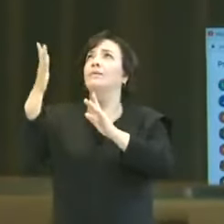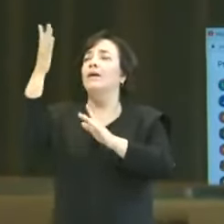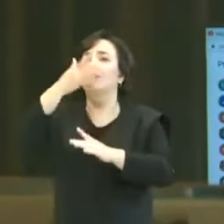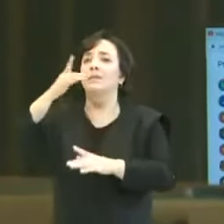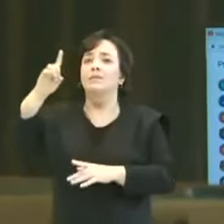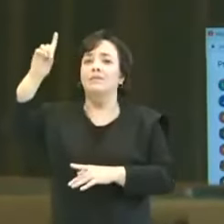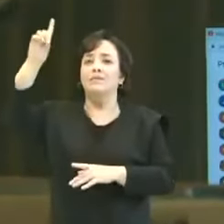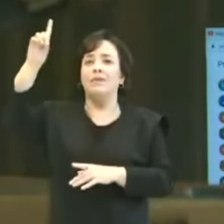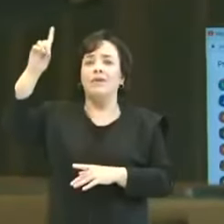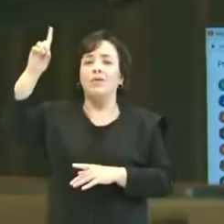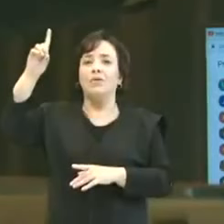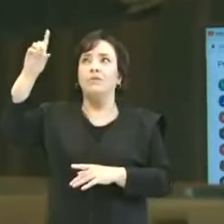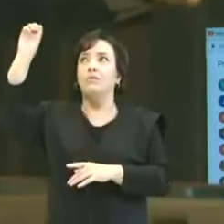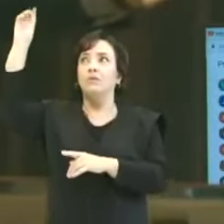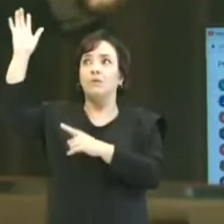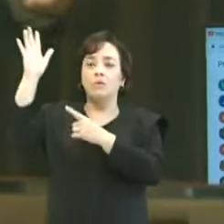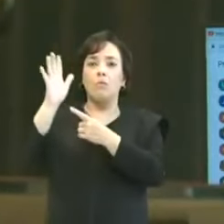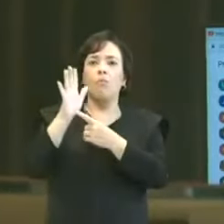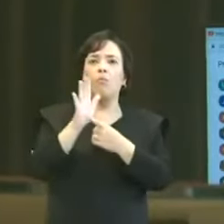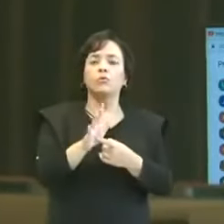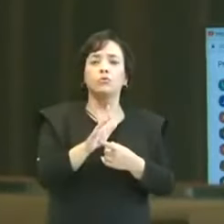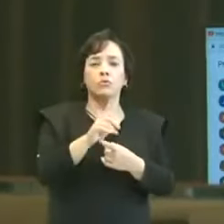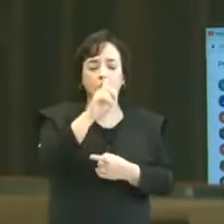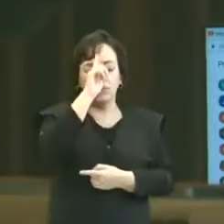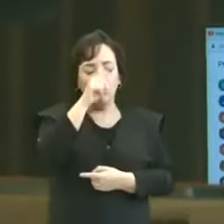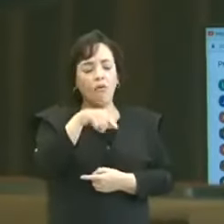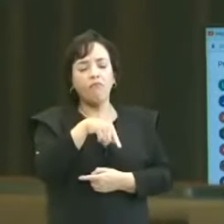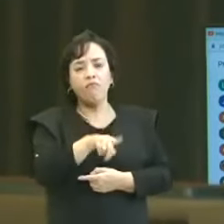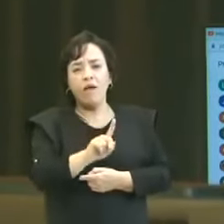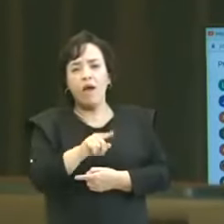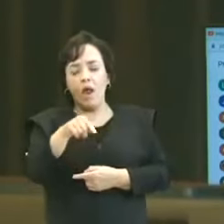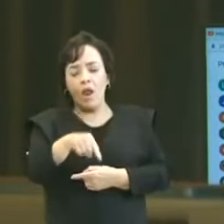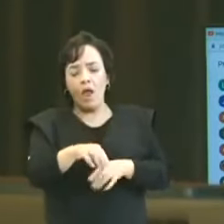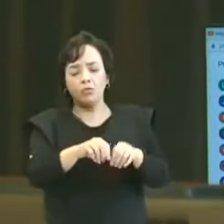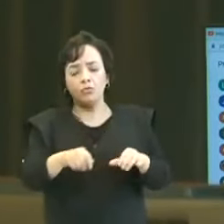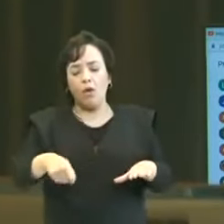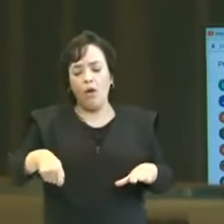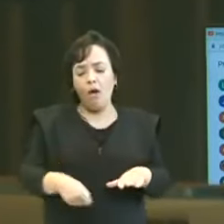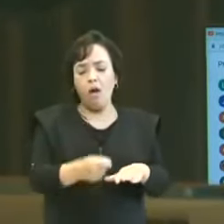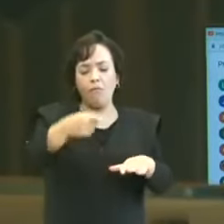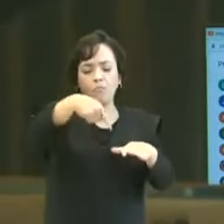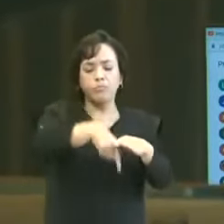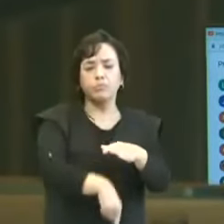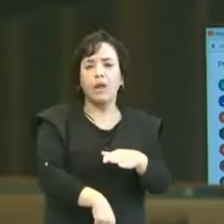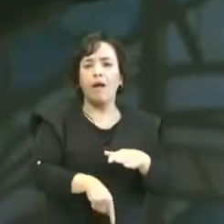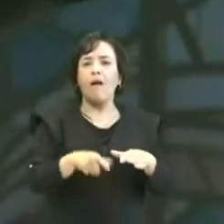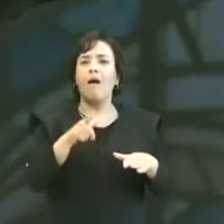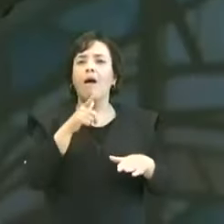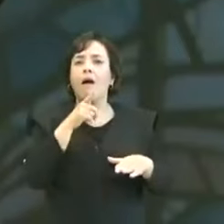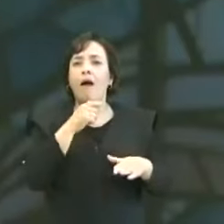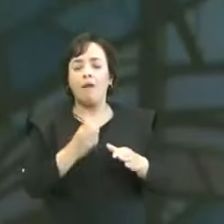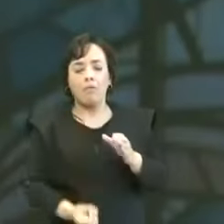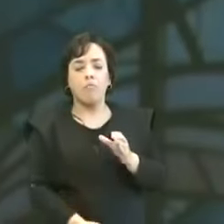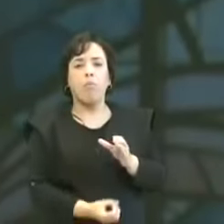uma revelação. Mande cavar cisternas. E no dia seguinte, a água